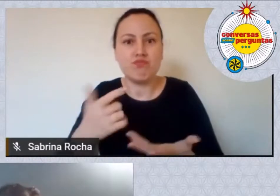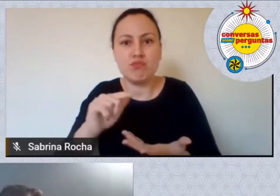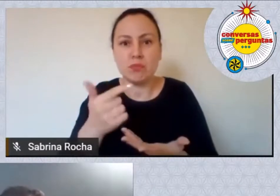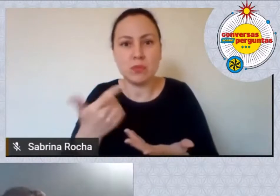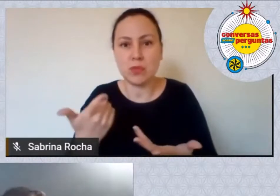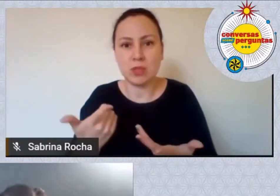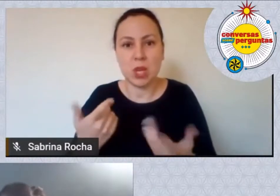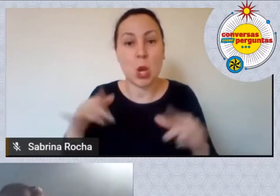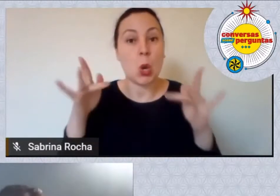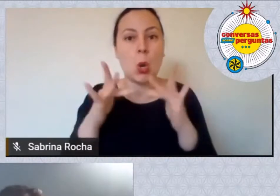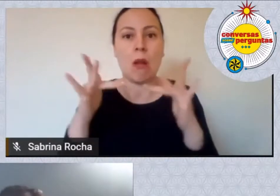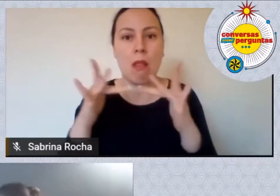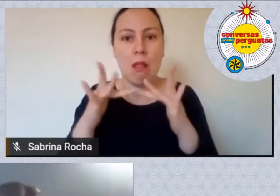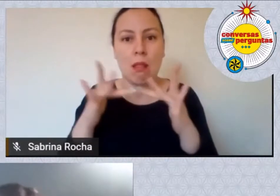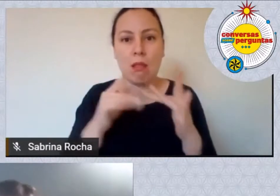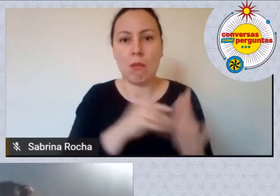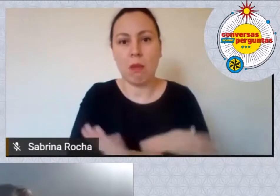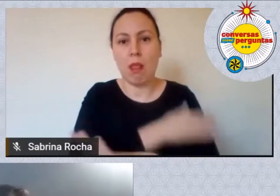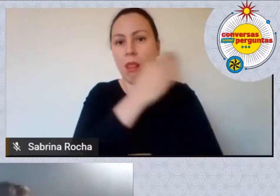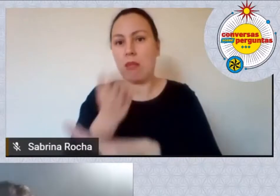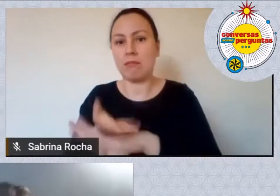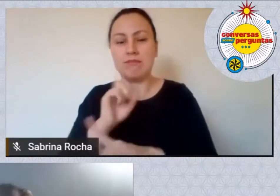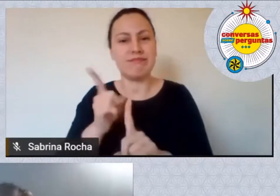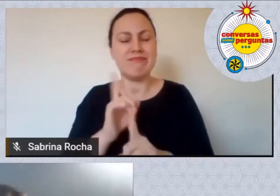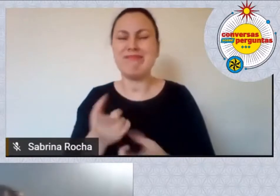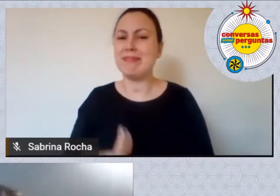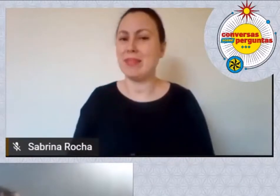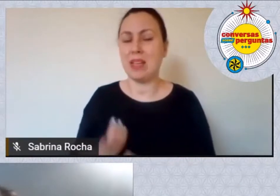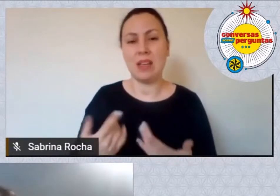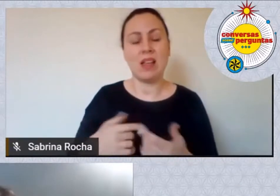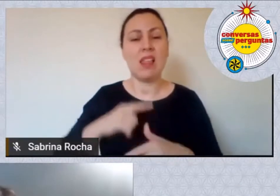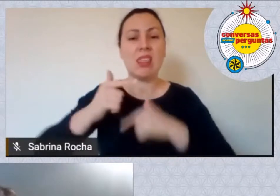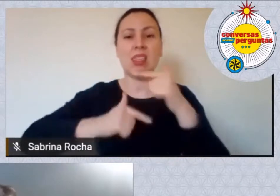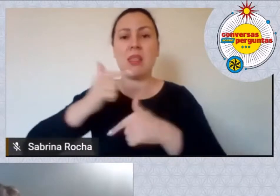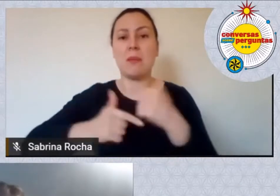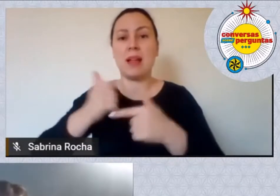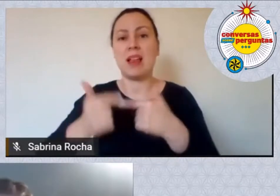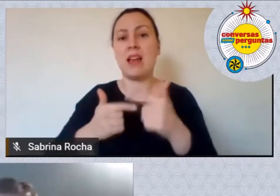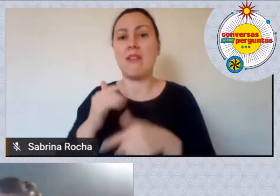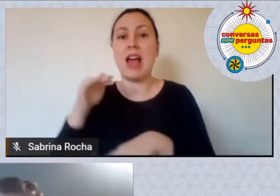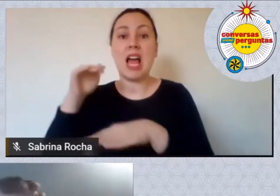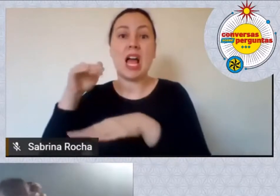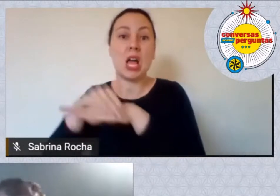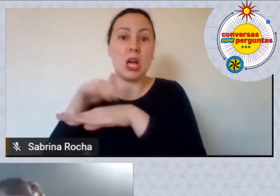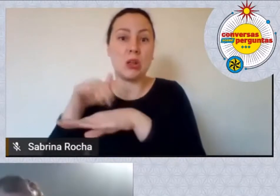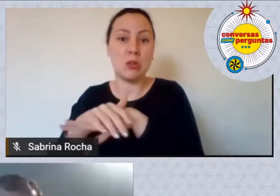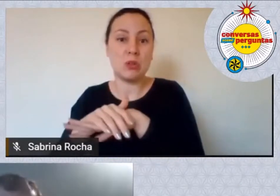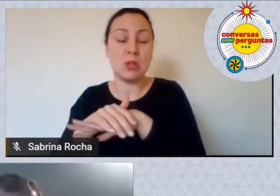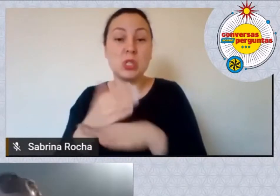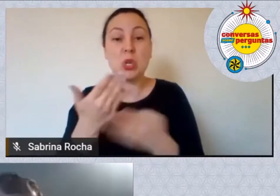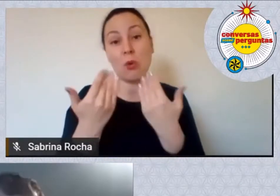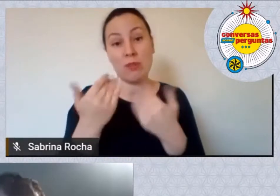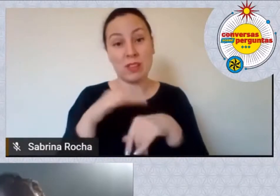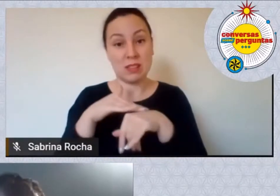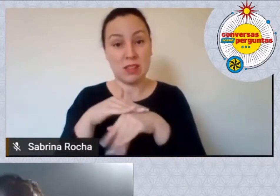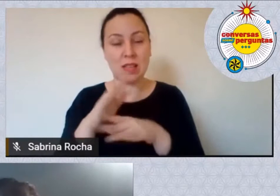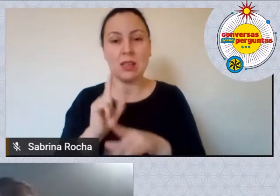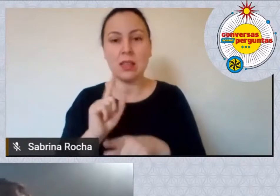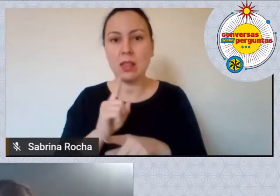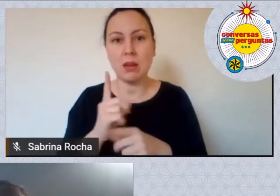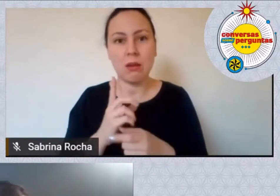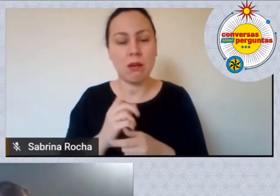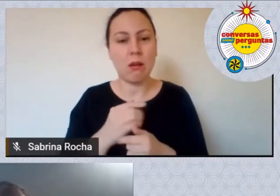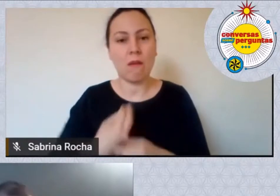ideia é você vai, trabalha, volta com uma bonita história, a gente conversa, troca coisas. Não viver como uma